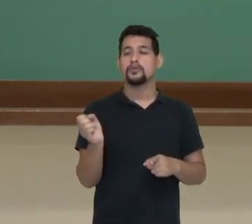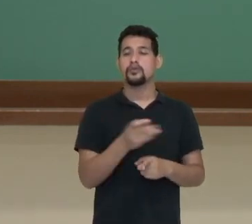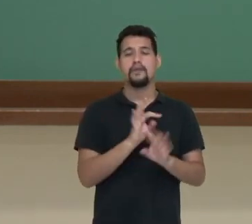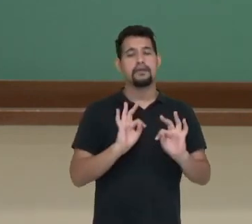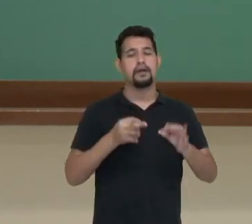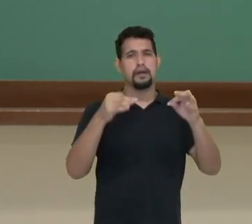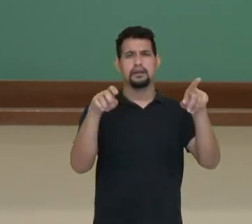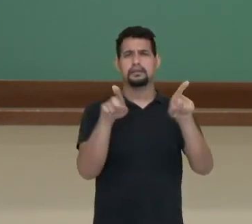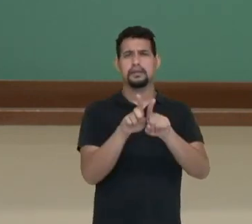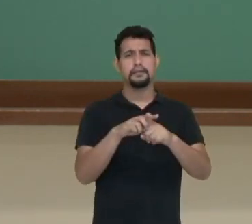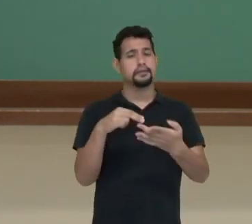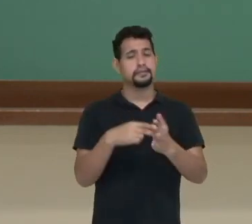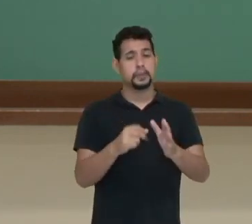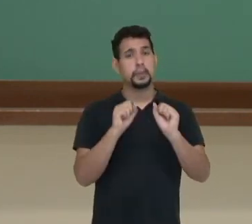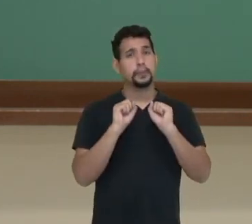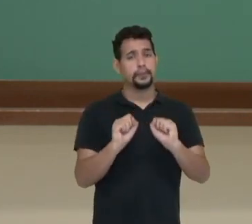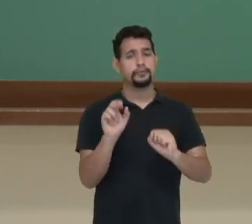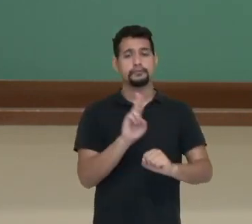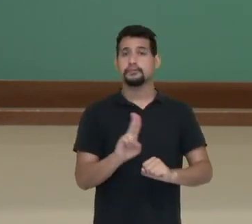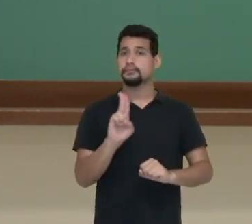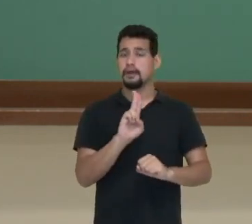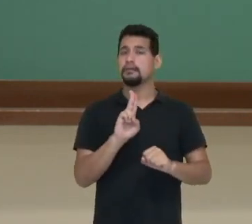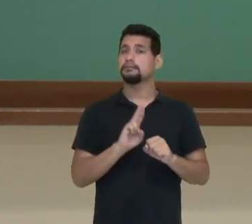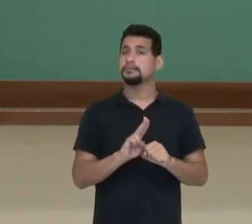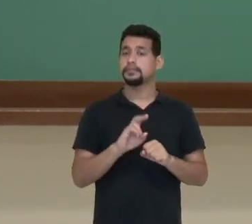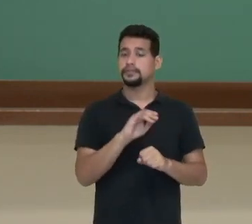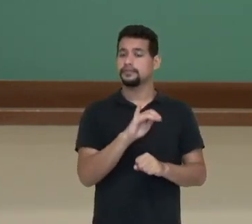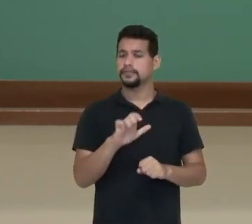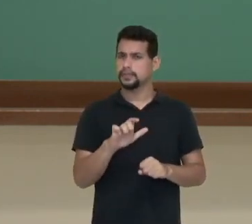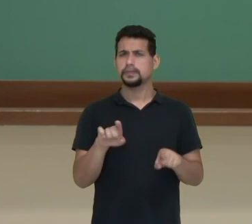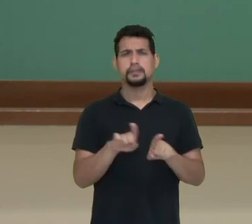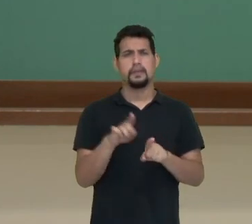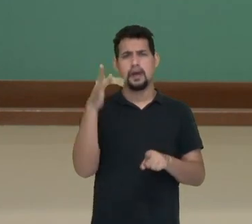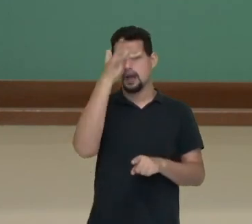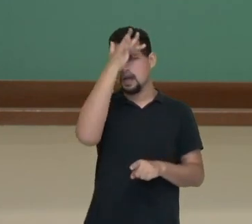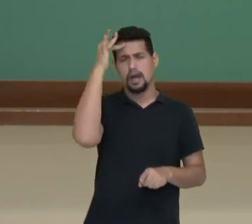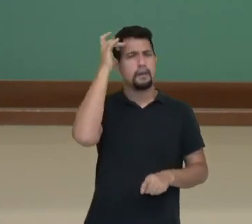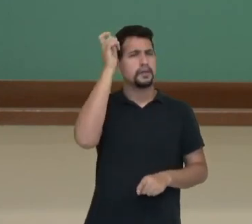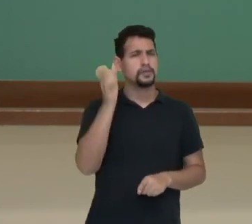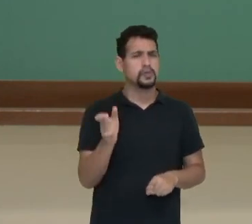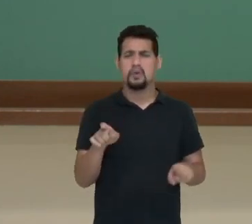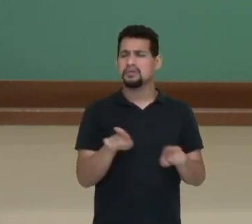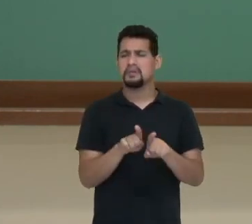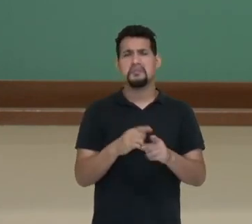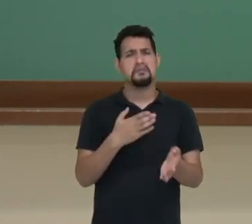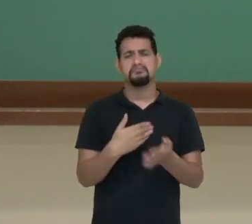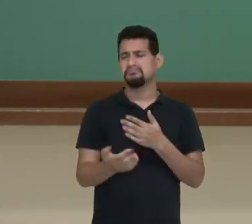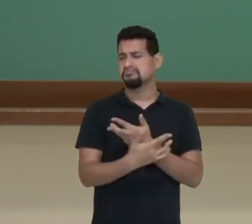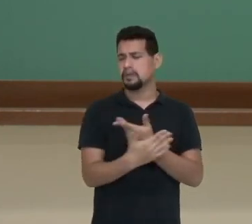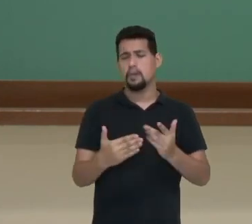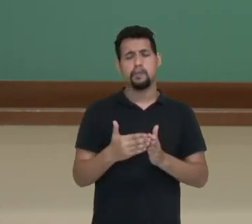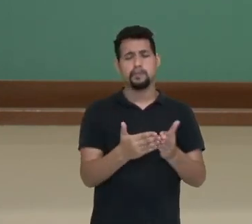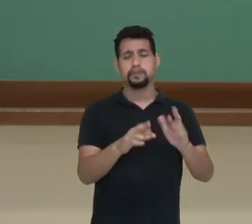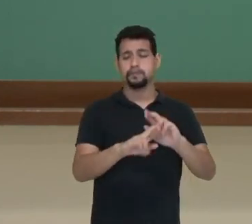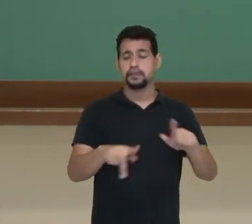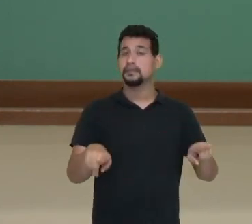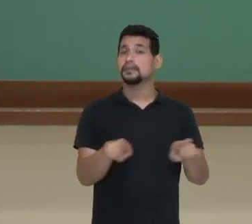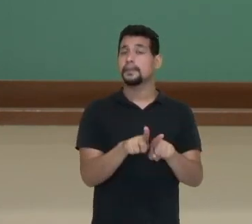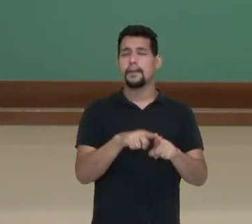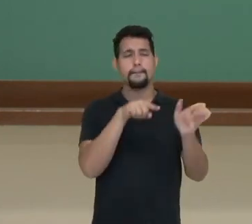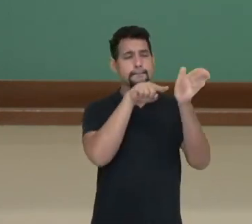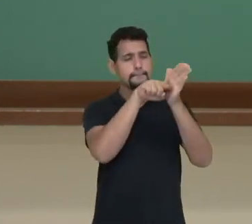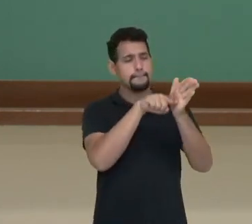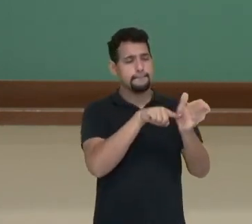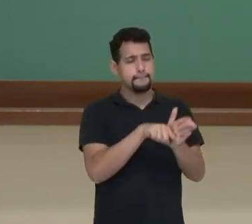de navegação que podem também servir para o uso civil, para as pessoas, aí, outros modelos de embarcação e também em